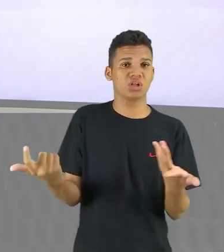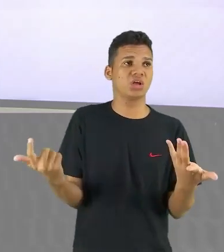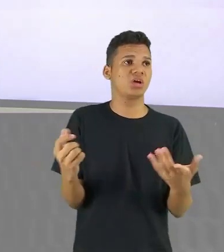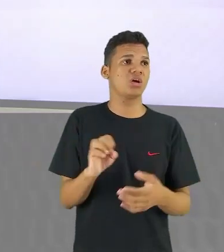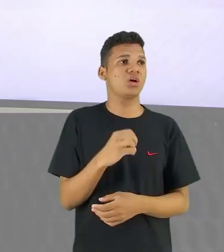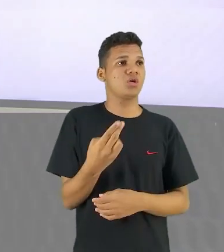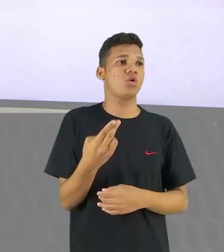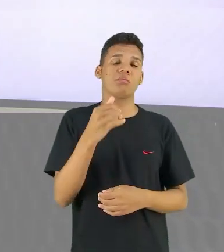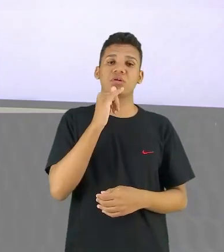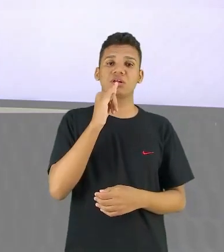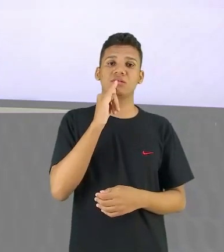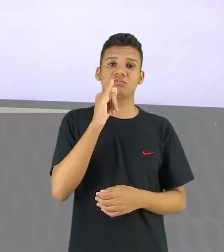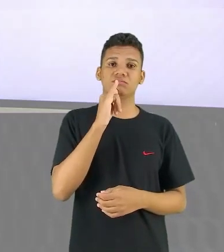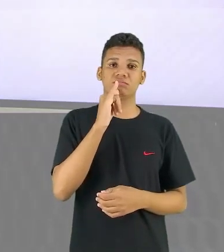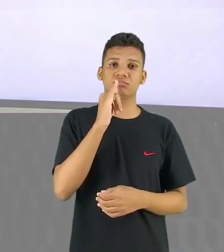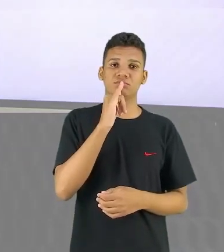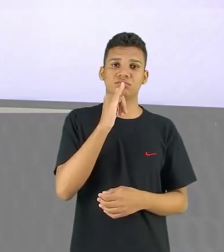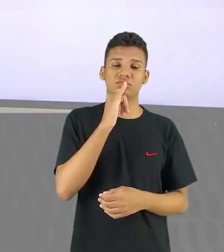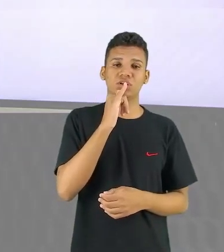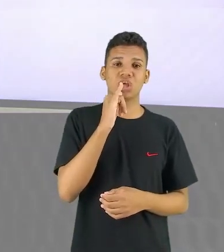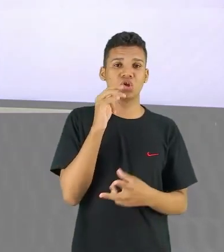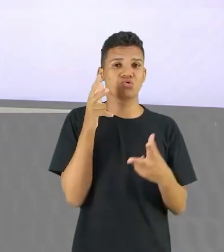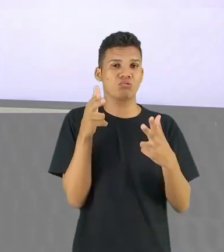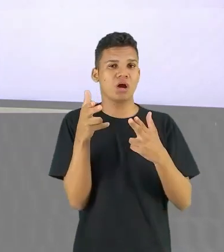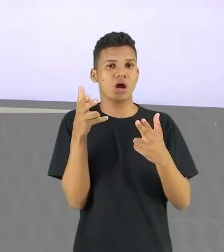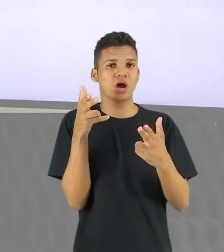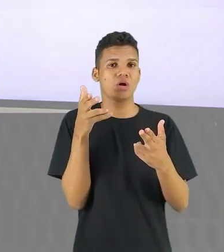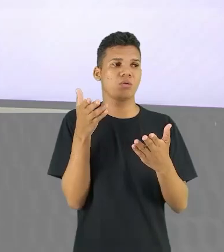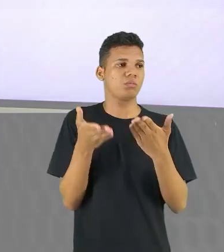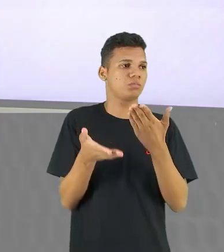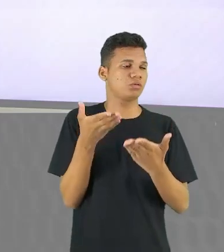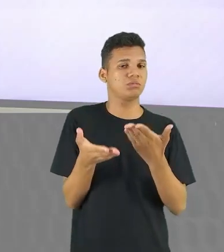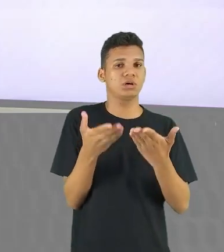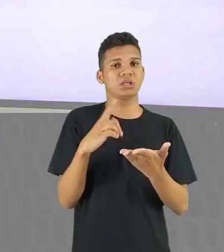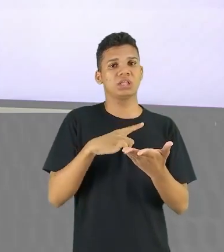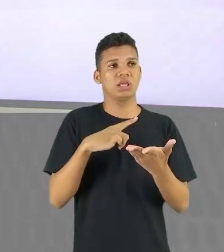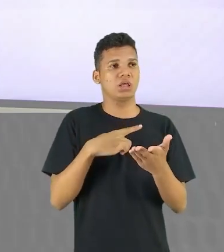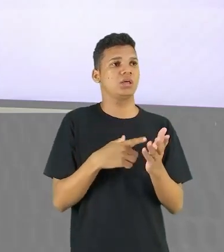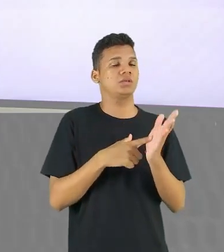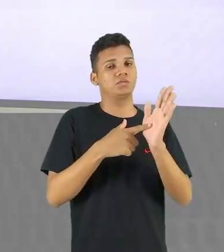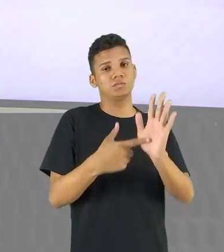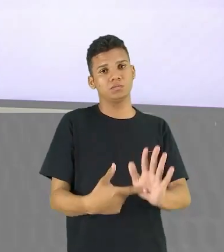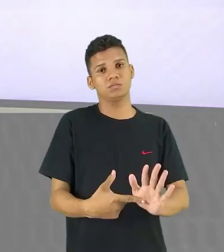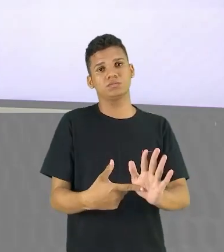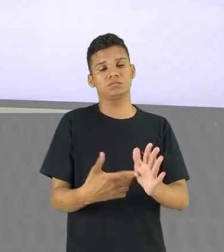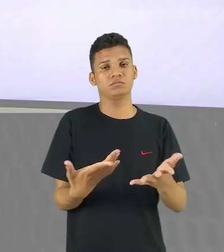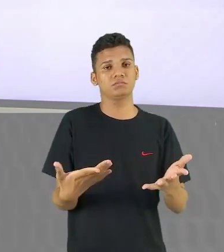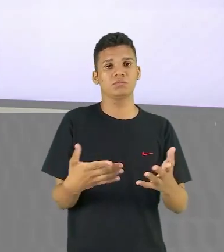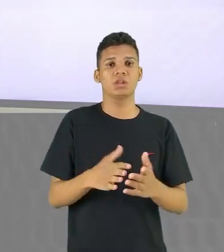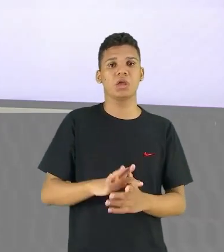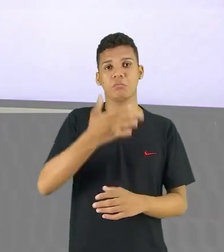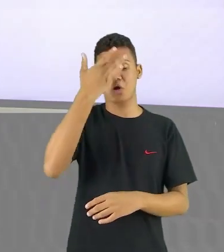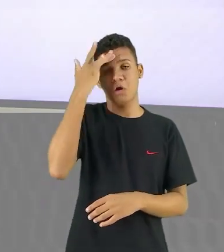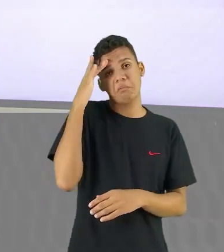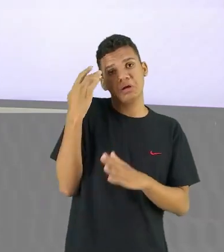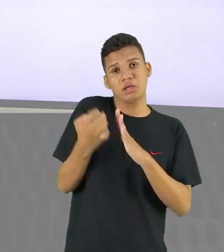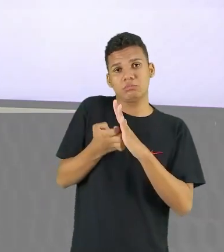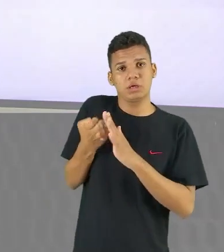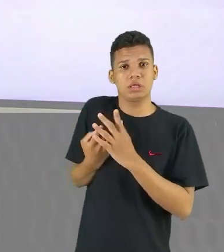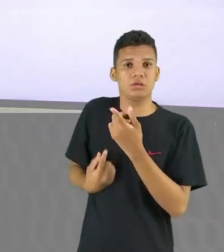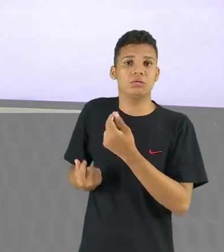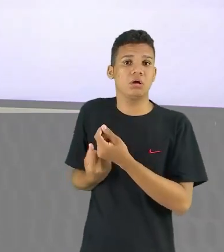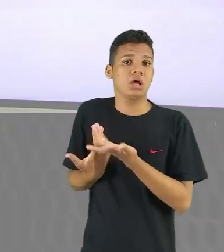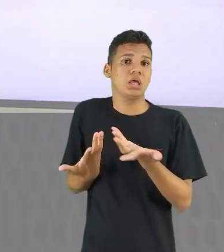se equivale, né, não se equipara a esse percentual dos executivos que consideram que o